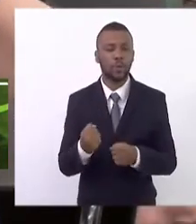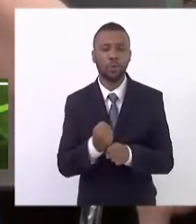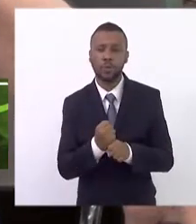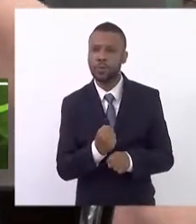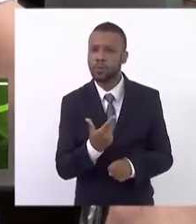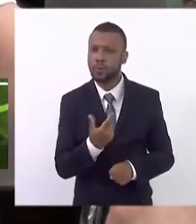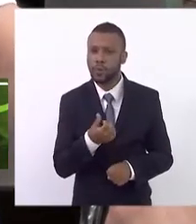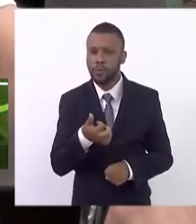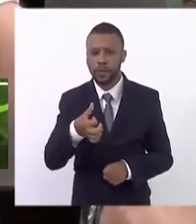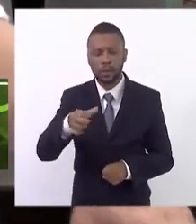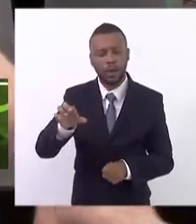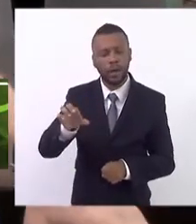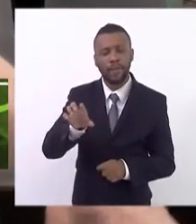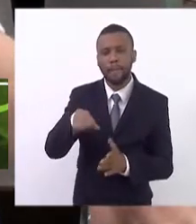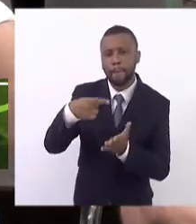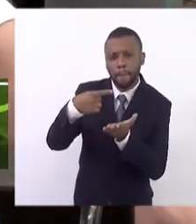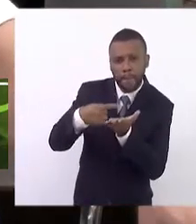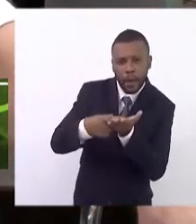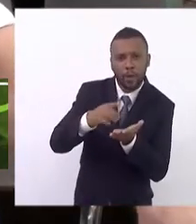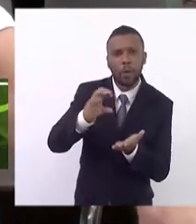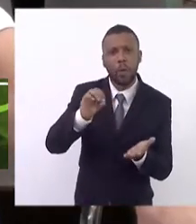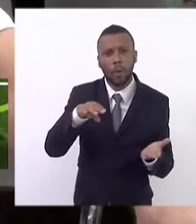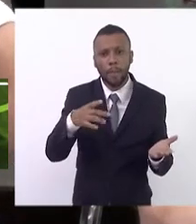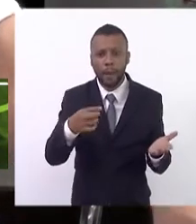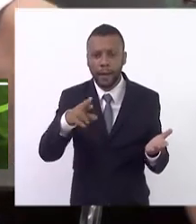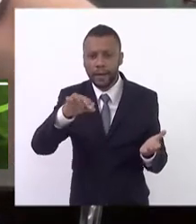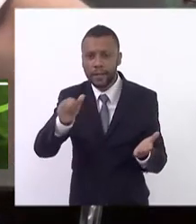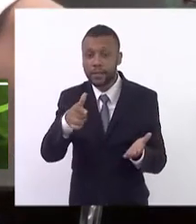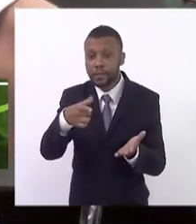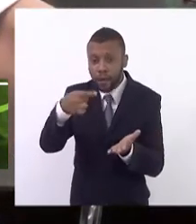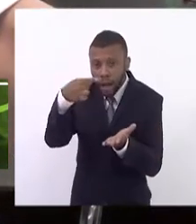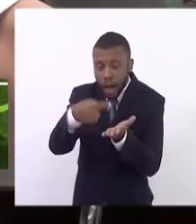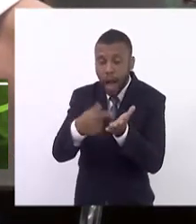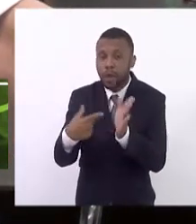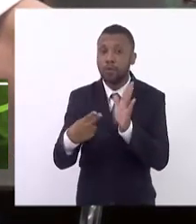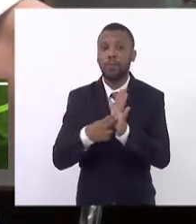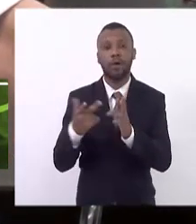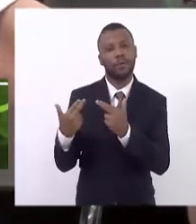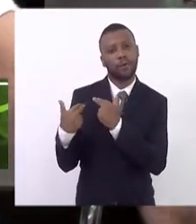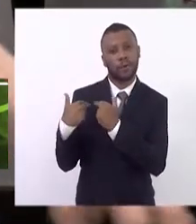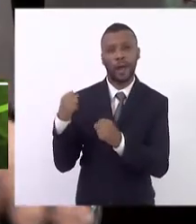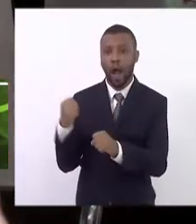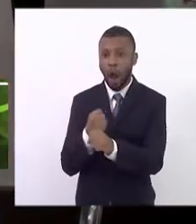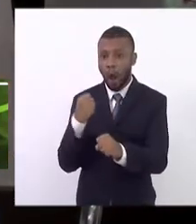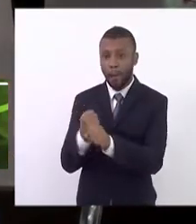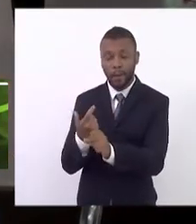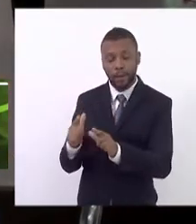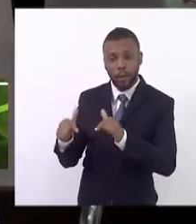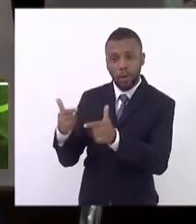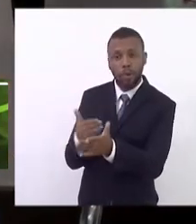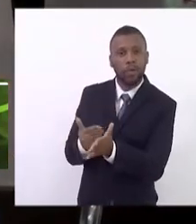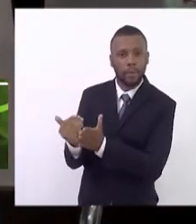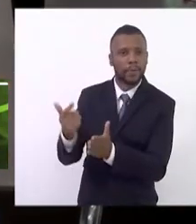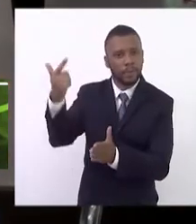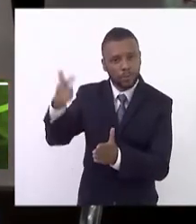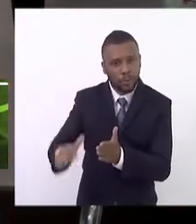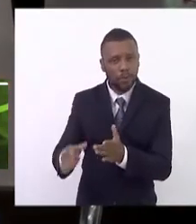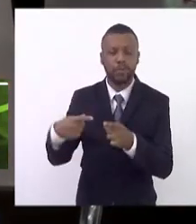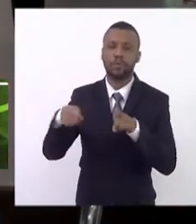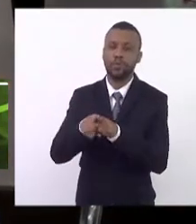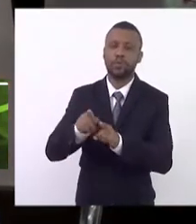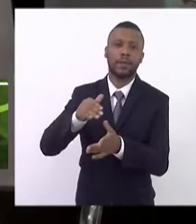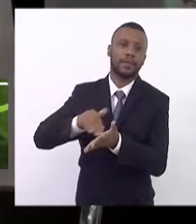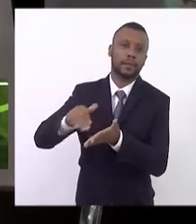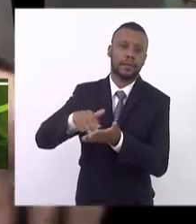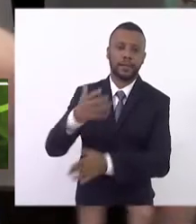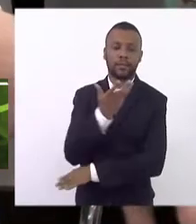Comperge, se pactuou que as obras seriam retomadas pela Secretaria do Ambiente, os recursos seriam passados